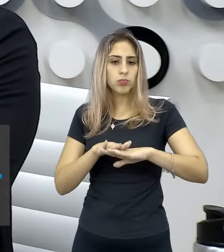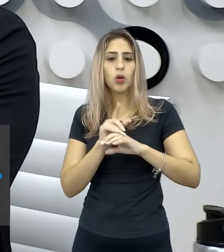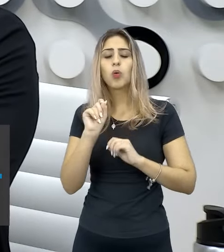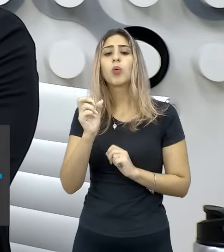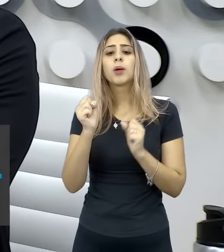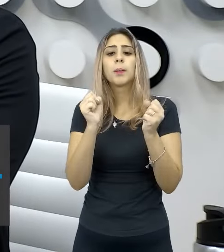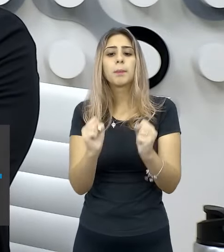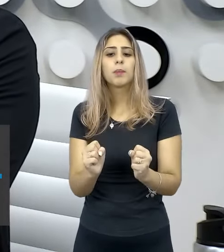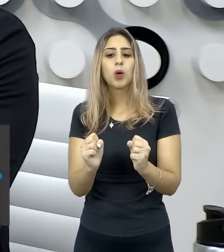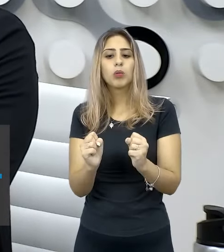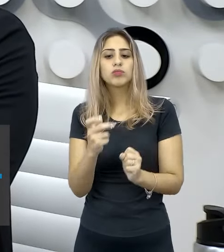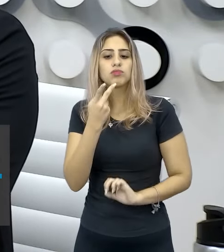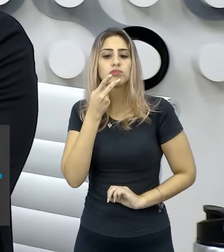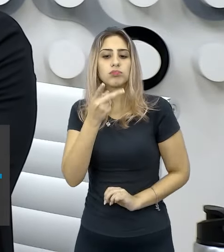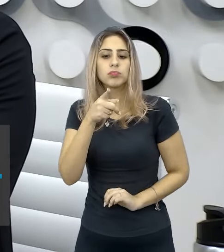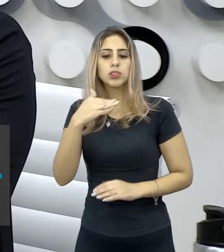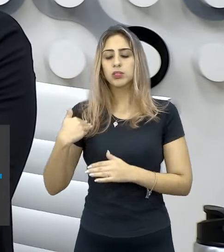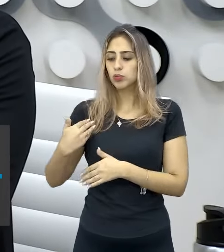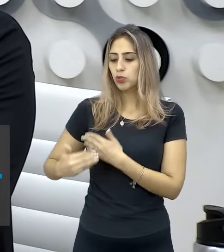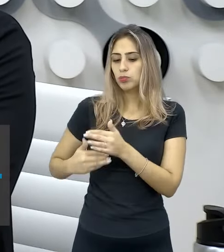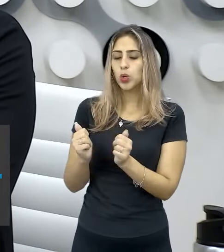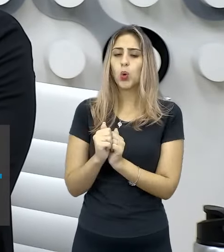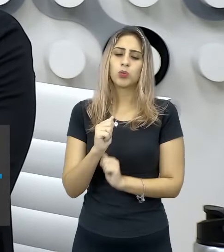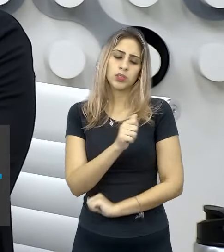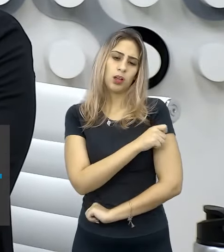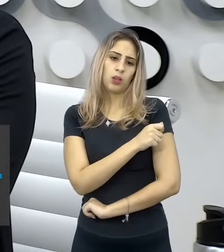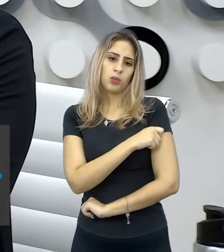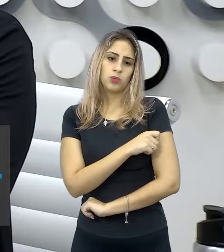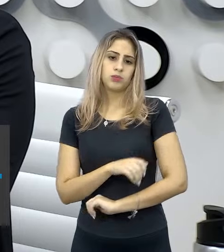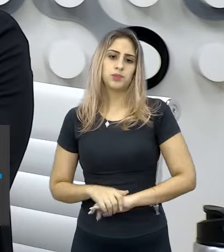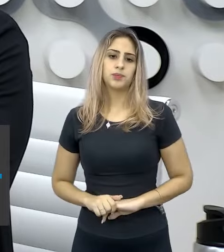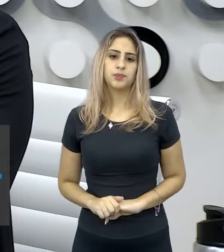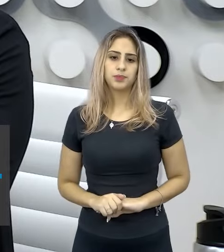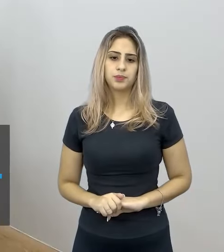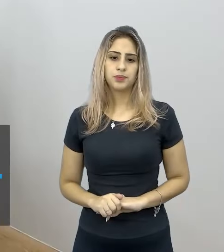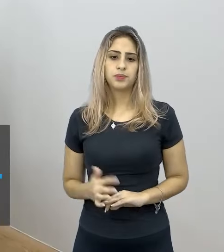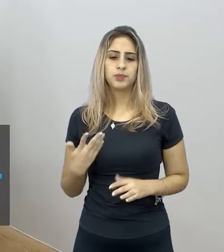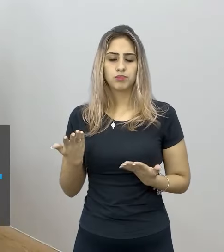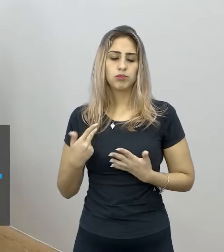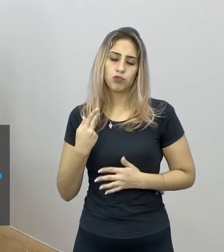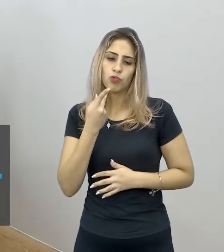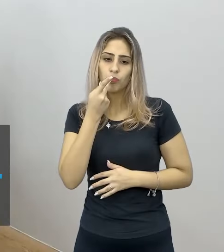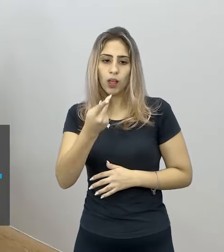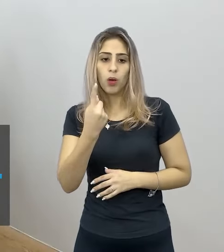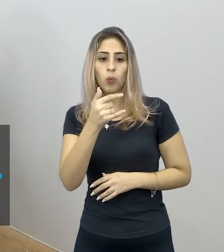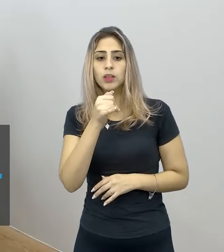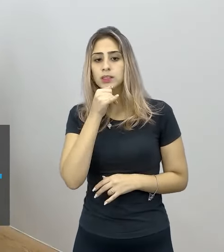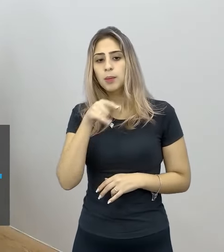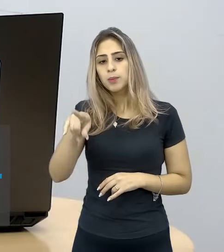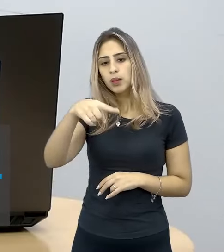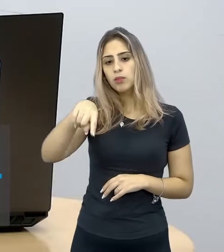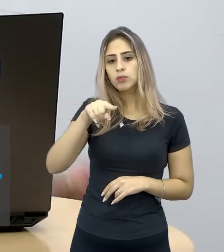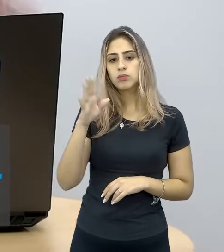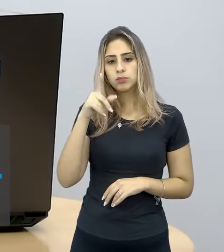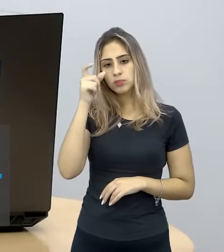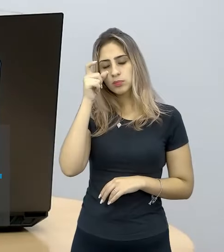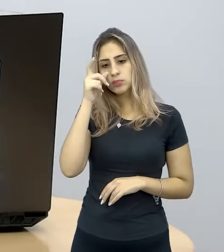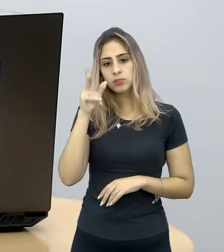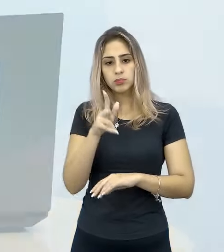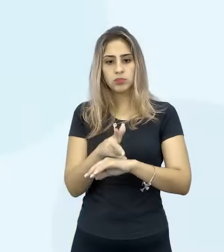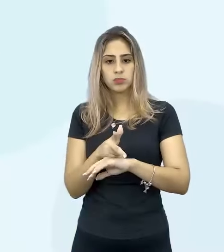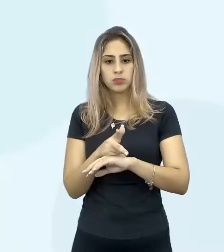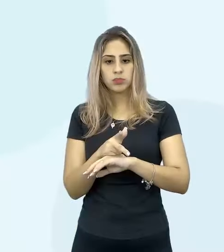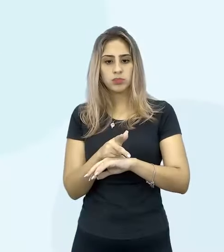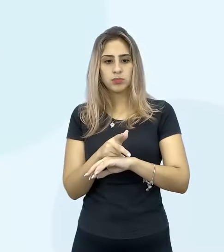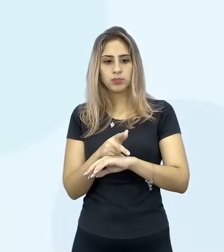pode promover esse desenvolvimento com os estudantes, né, Vivi? A gente vai trazer um exemplo agora, né? Sim. Vamos assistir um vídeo, mas